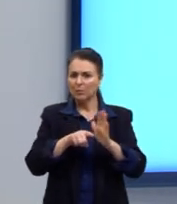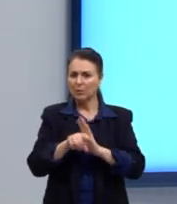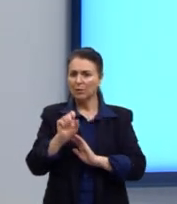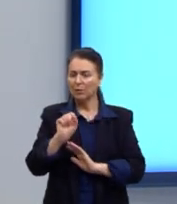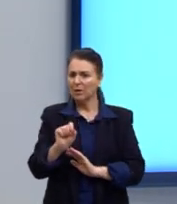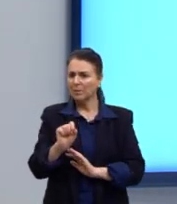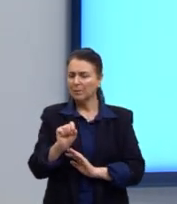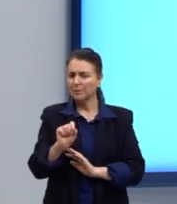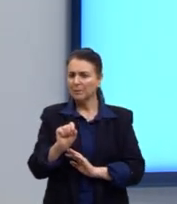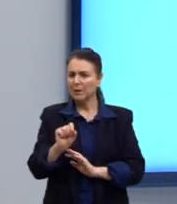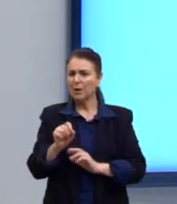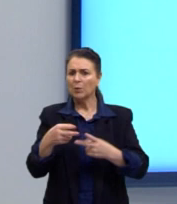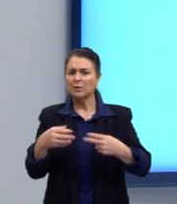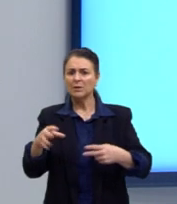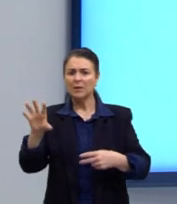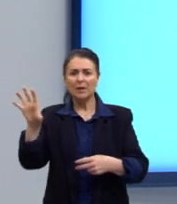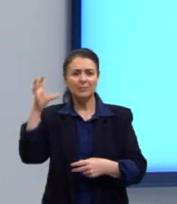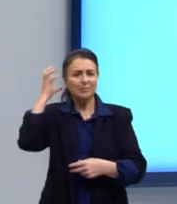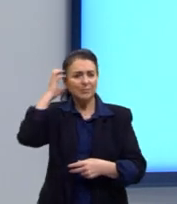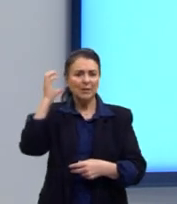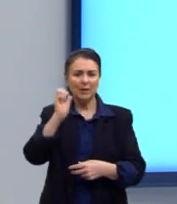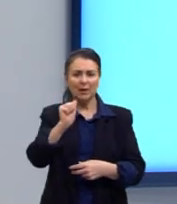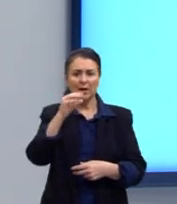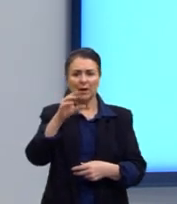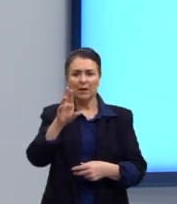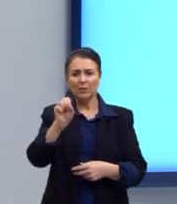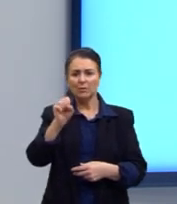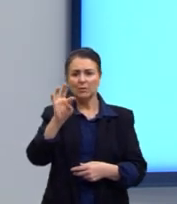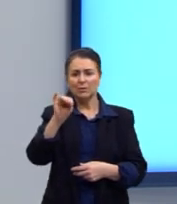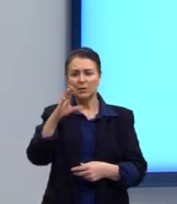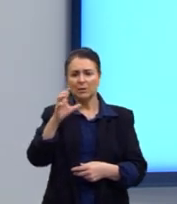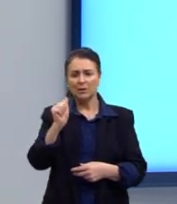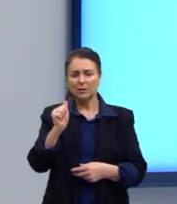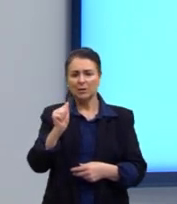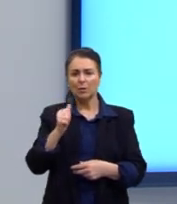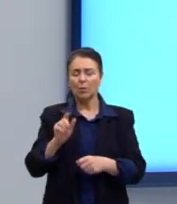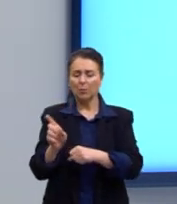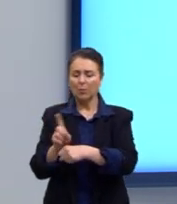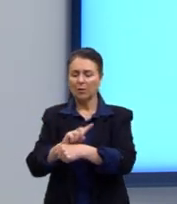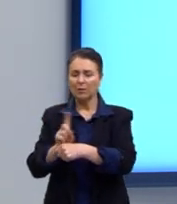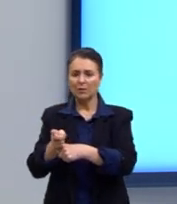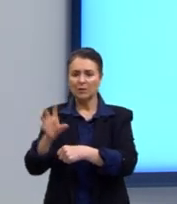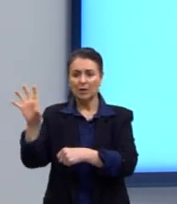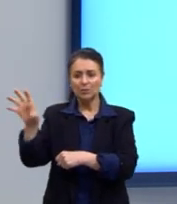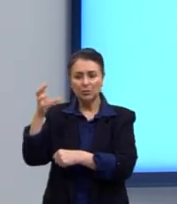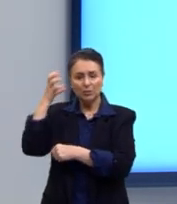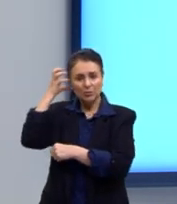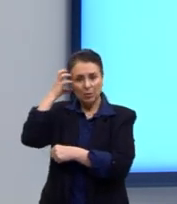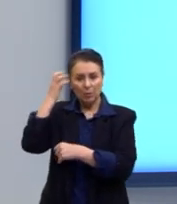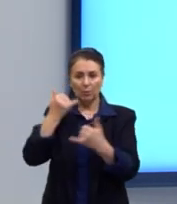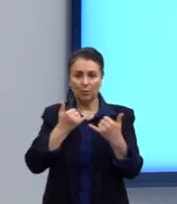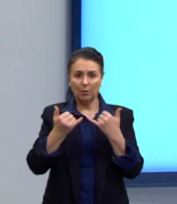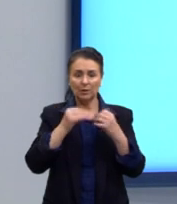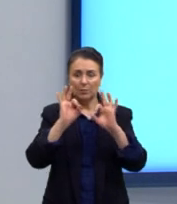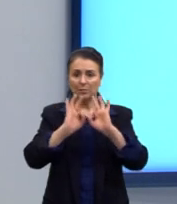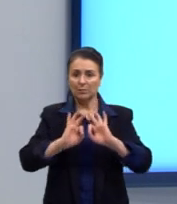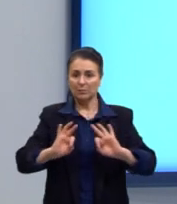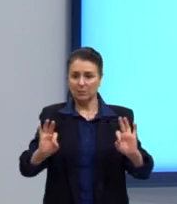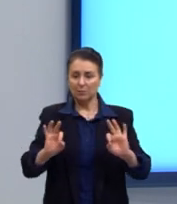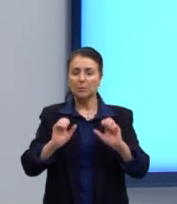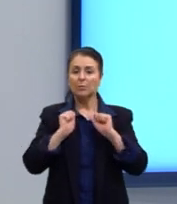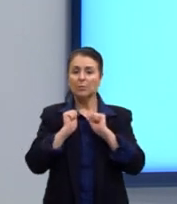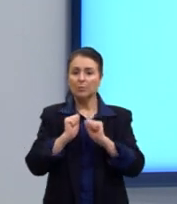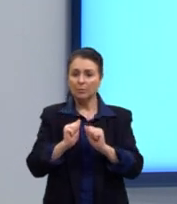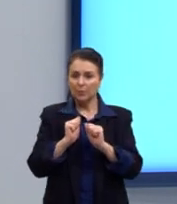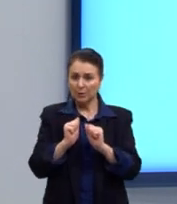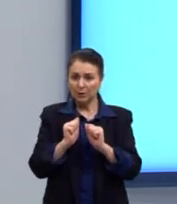princípios de acústica como é o caso da velocidade do som em um exemplo bem simples A gente poderia